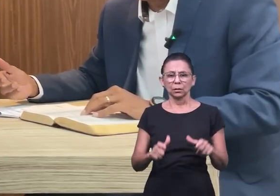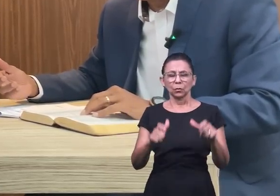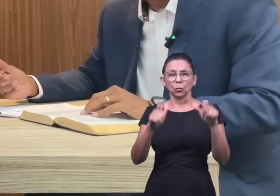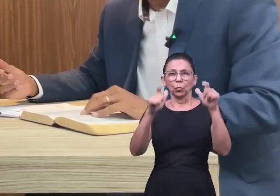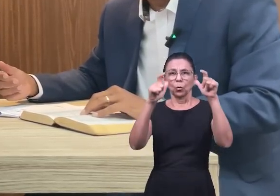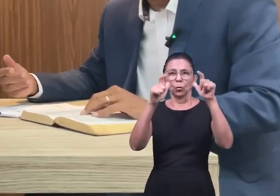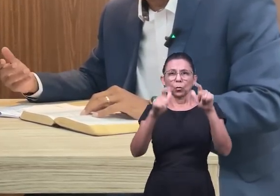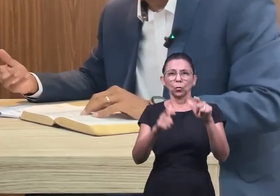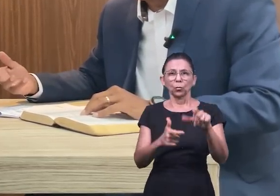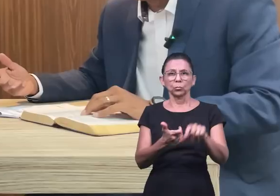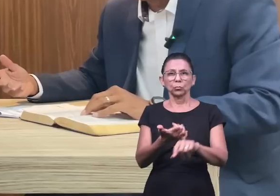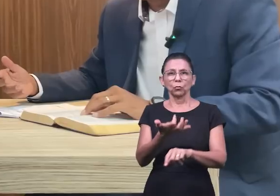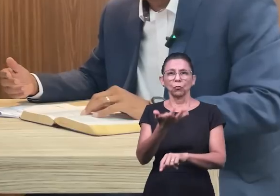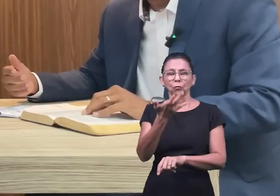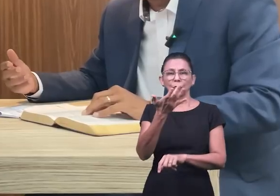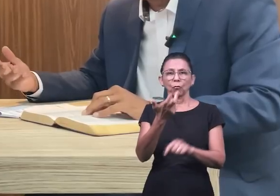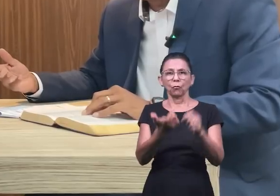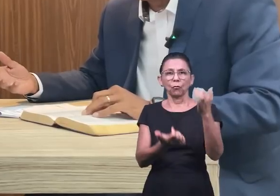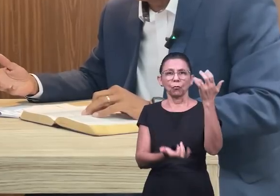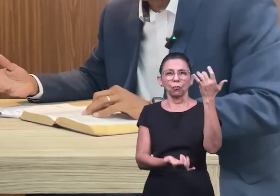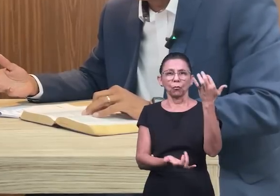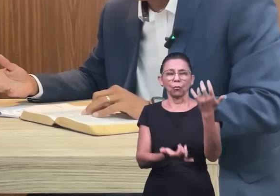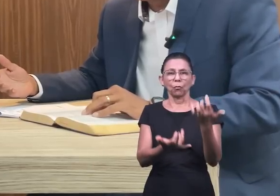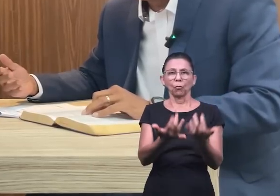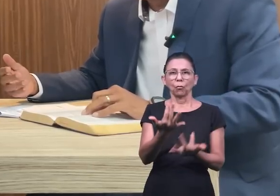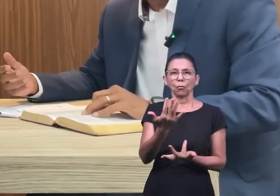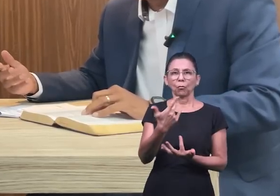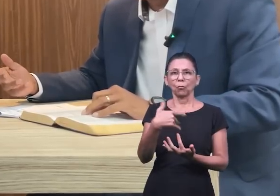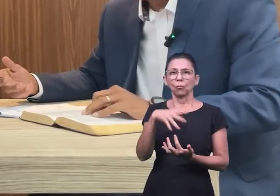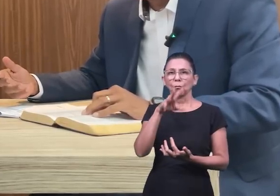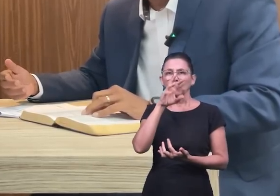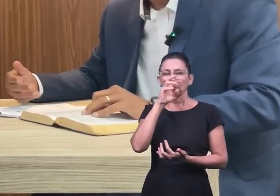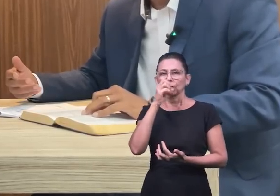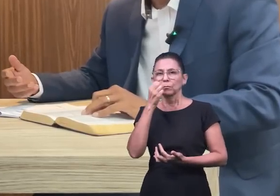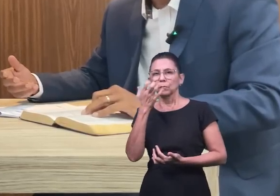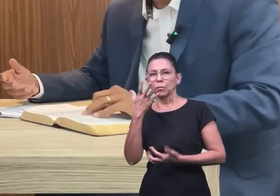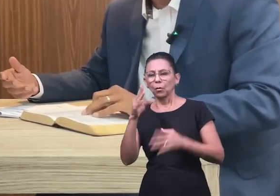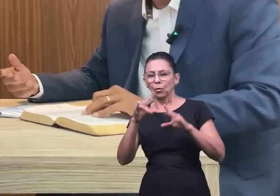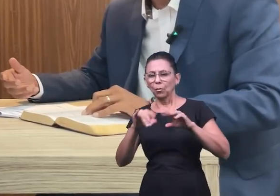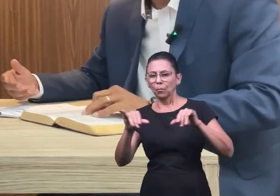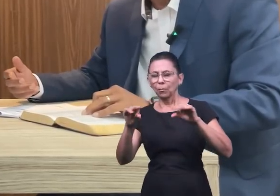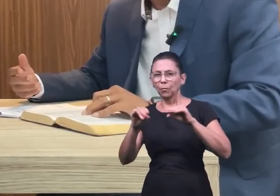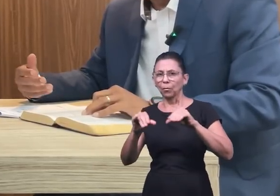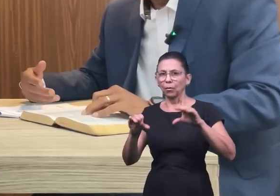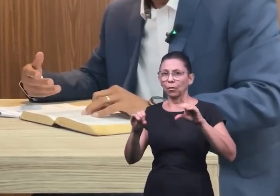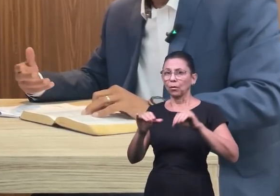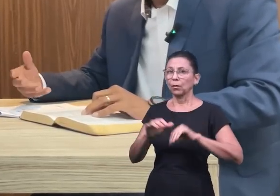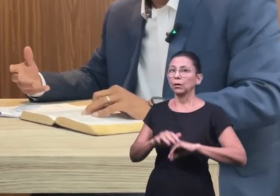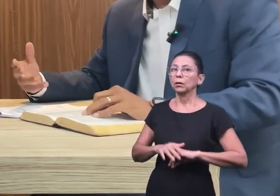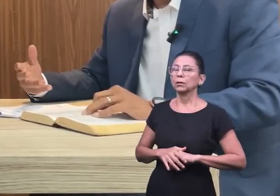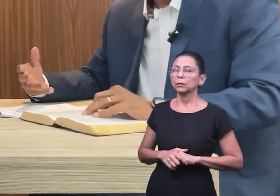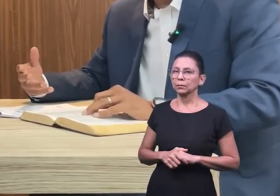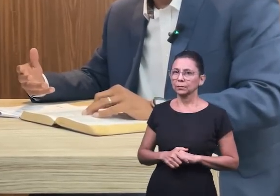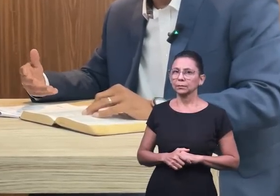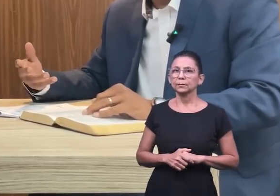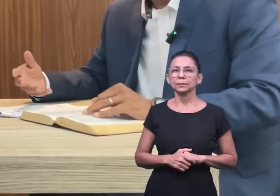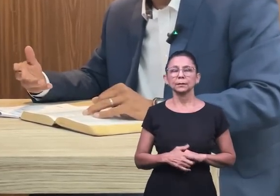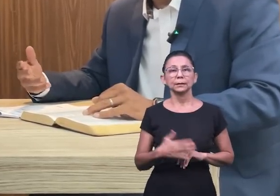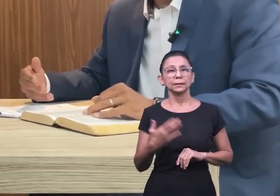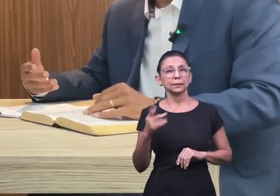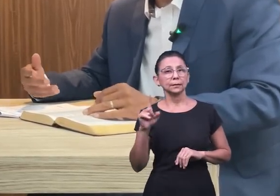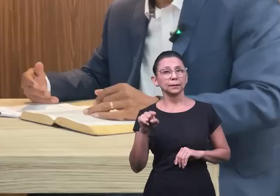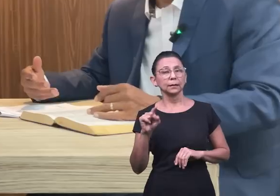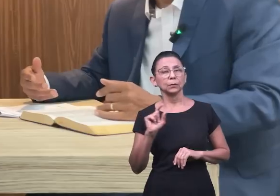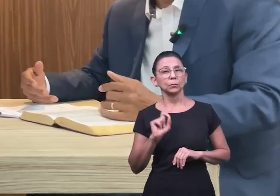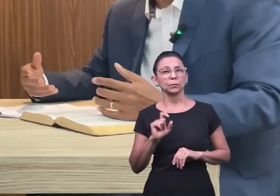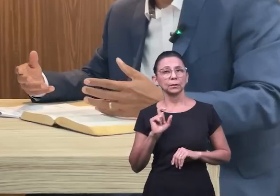à eternidade, né, como coluna de fumo, perfumadas de mirra, de incenso e toda sorte de pó aromático. É exatamente o que ele falou,